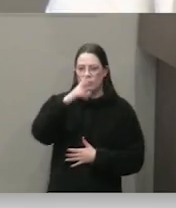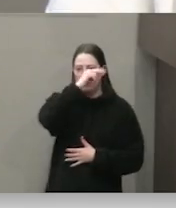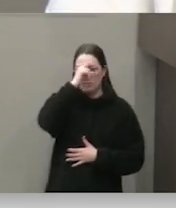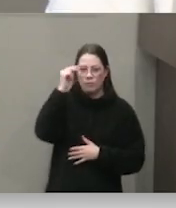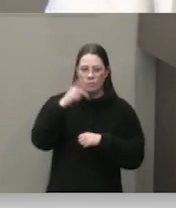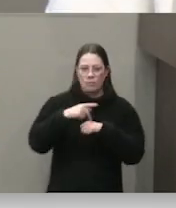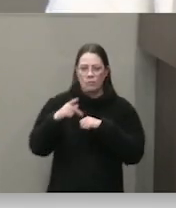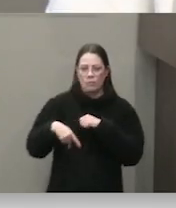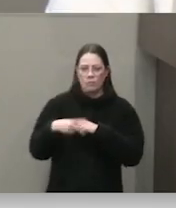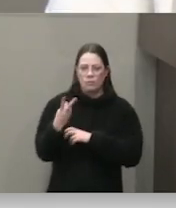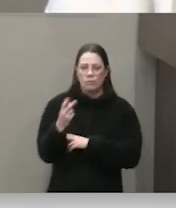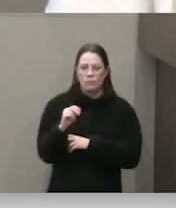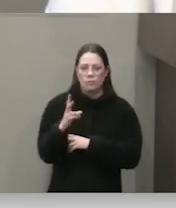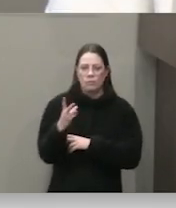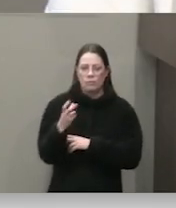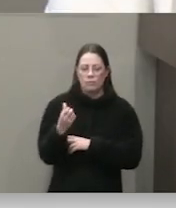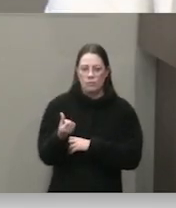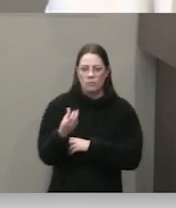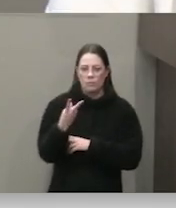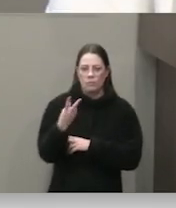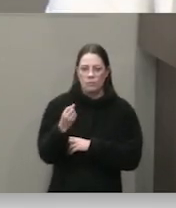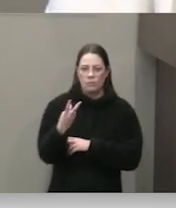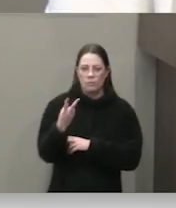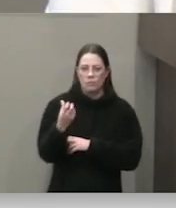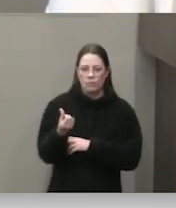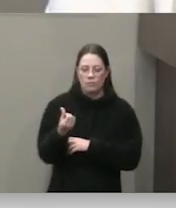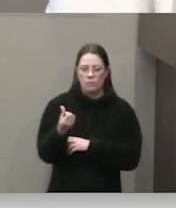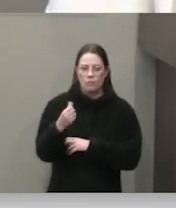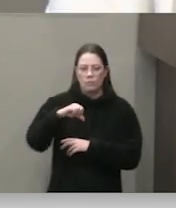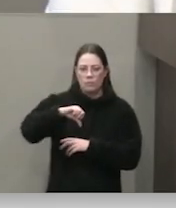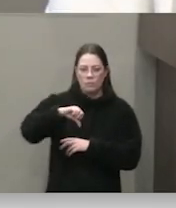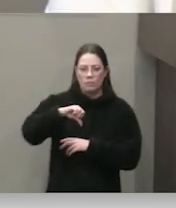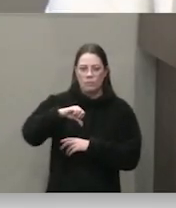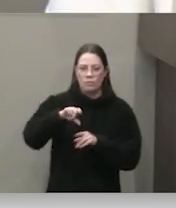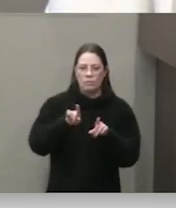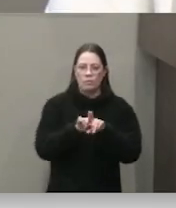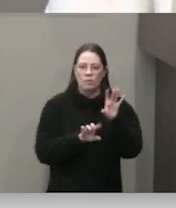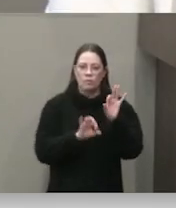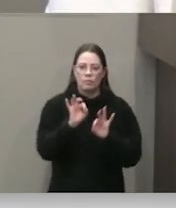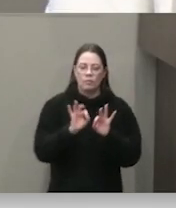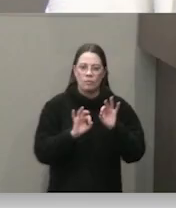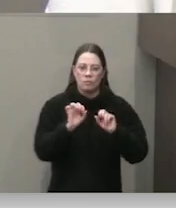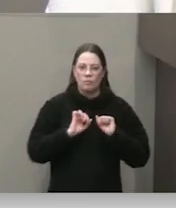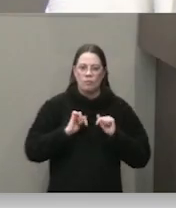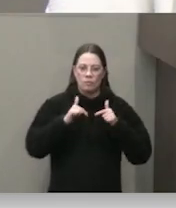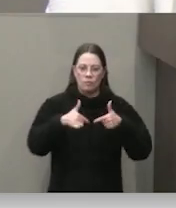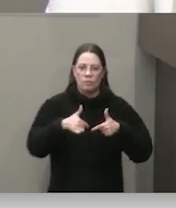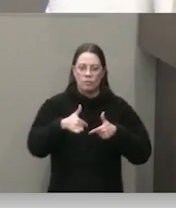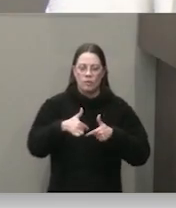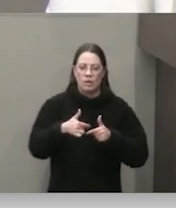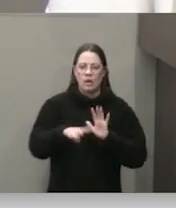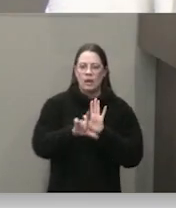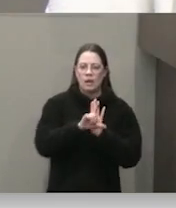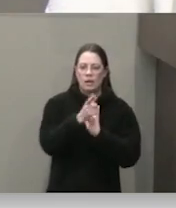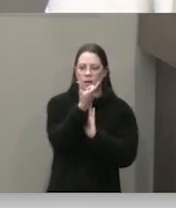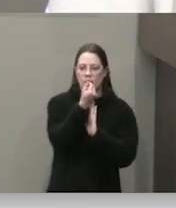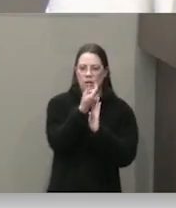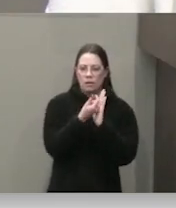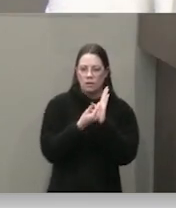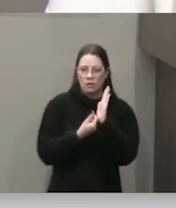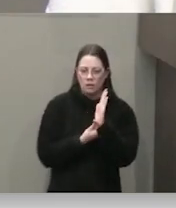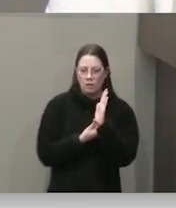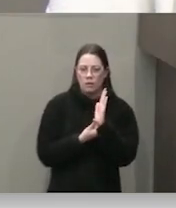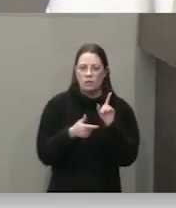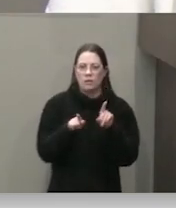para o quadriênio 2026-2029 e a dispõe sobre as diretrizes para a elaboração e execução da lei orçamentária para o exercício 2026 e das outras